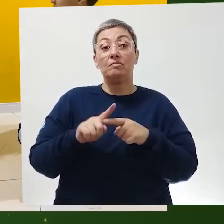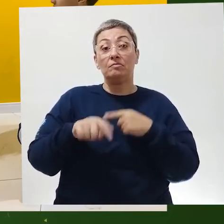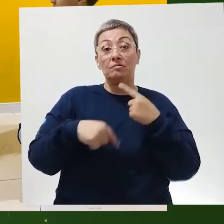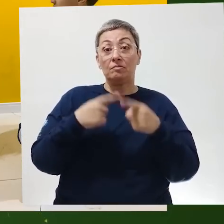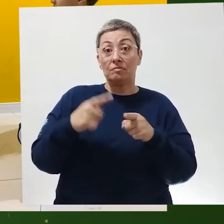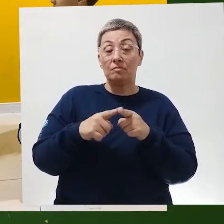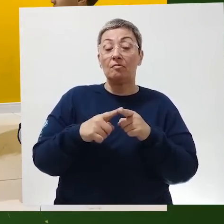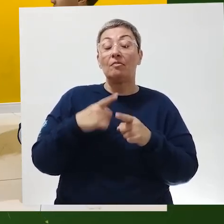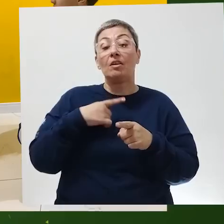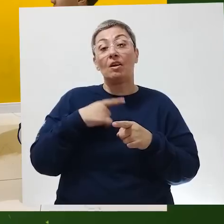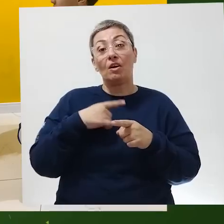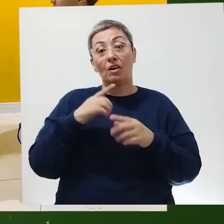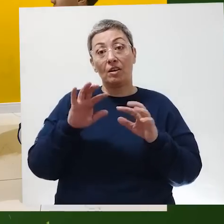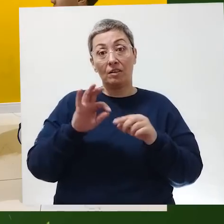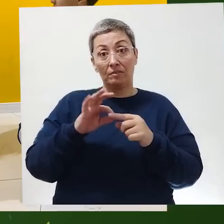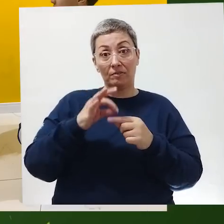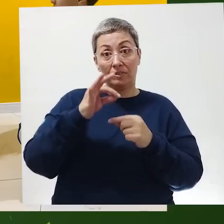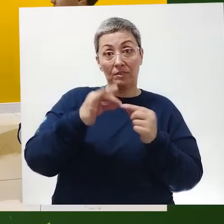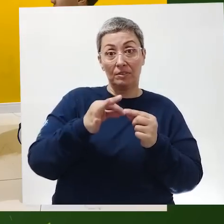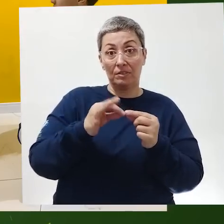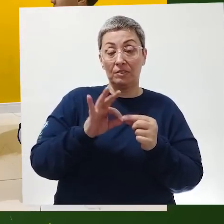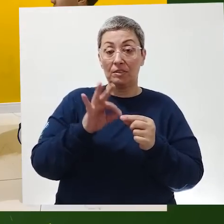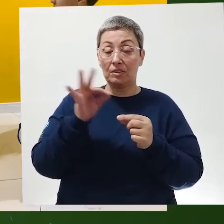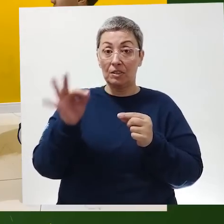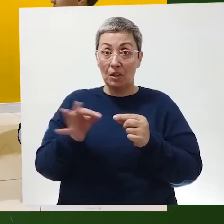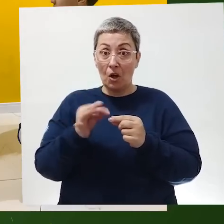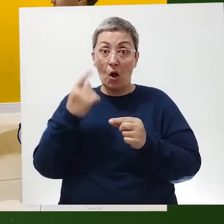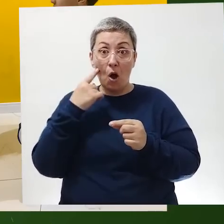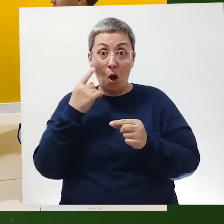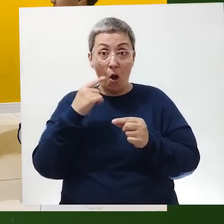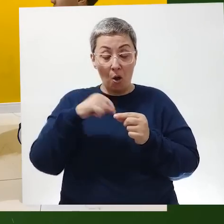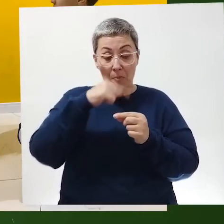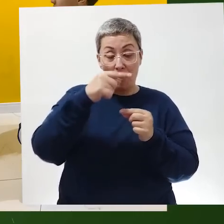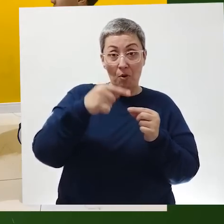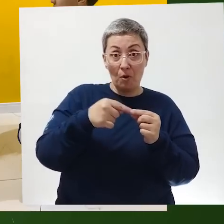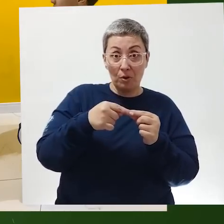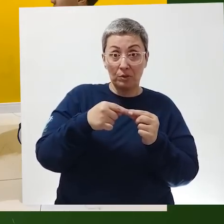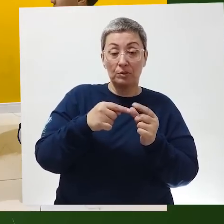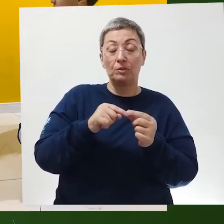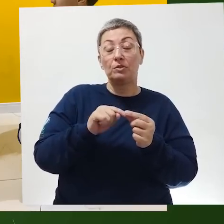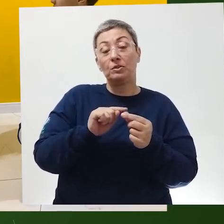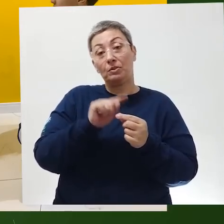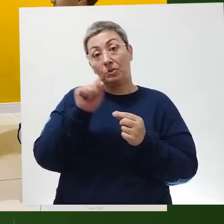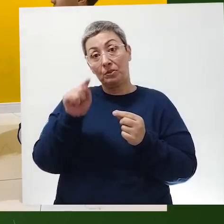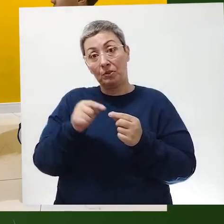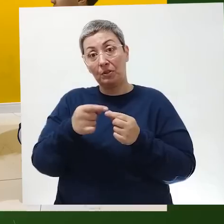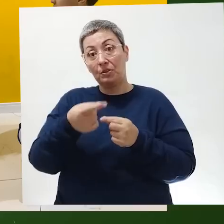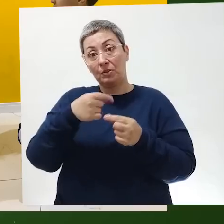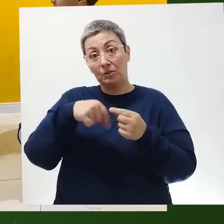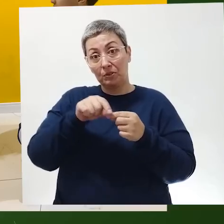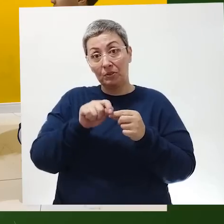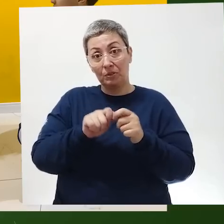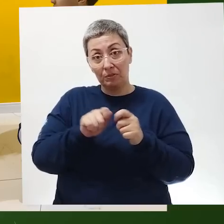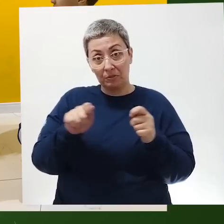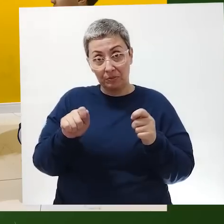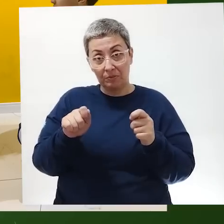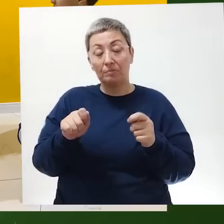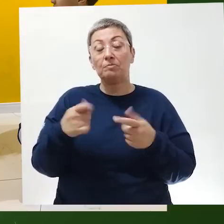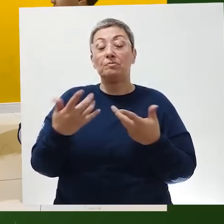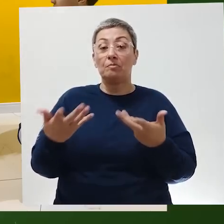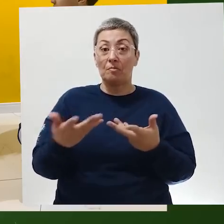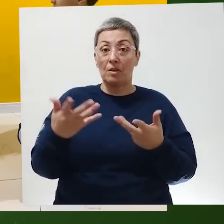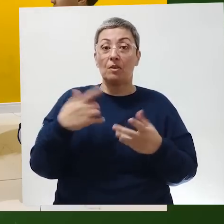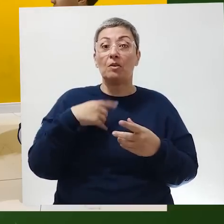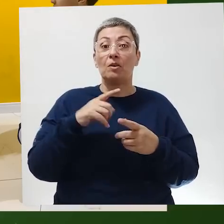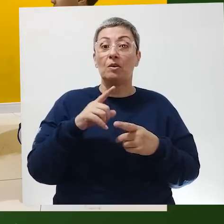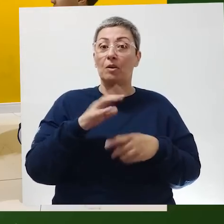Depois, eu faço as orelhinhas, mostro para a criança, dou a volta aqui para dentro, e agora eu puxo. Então,